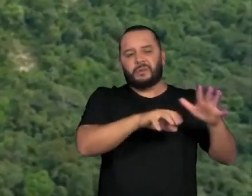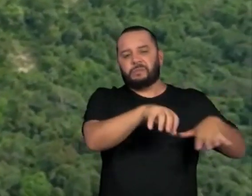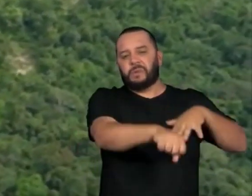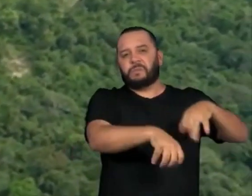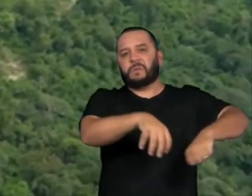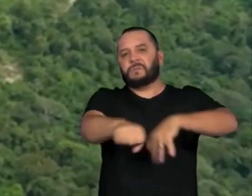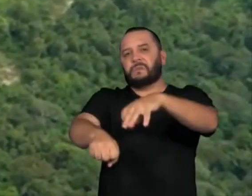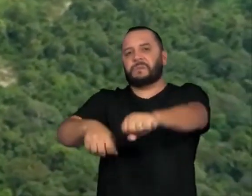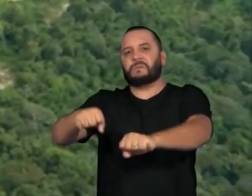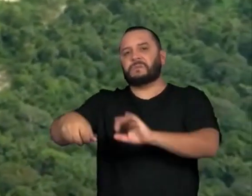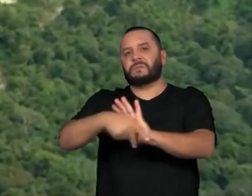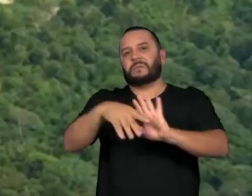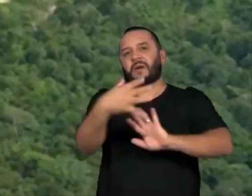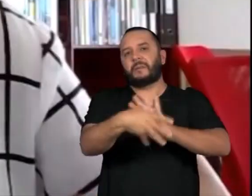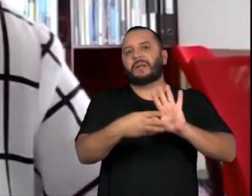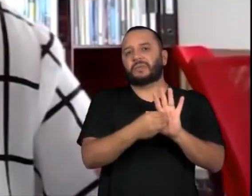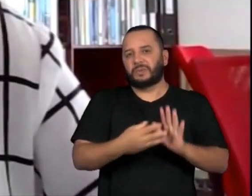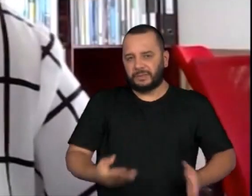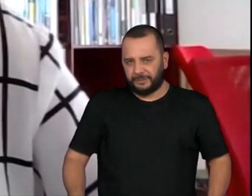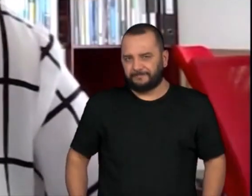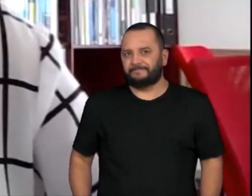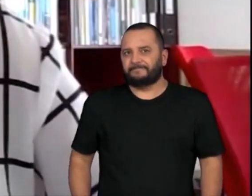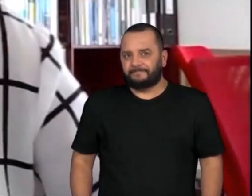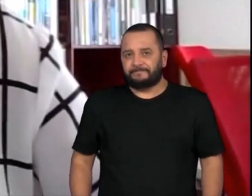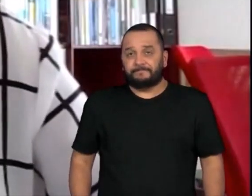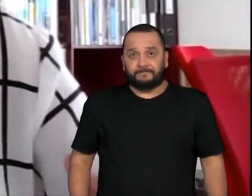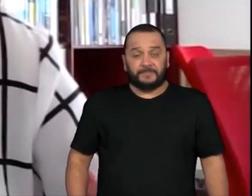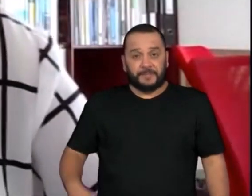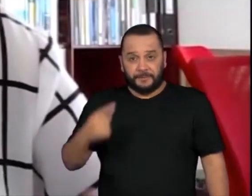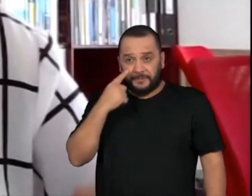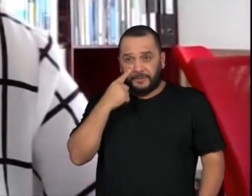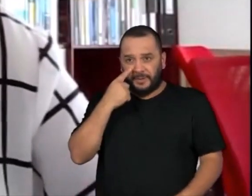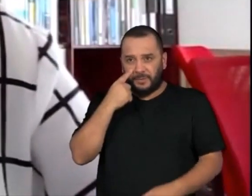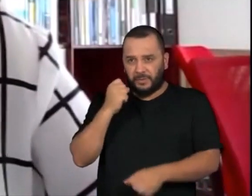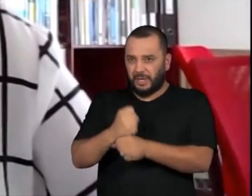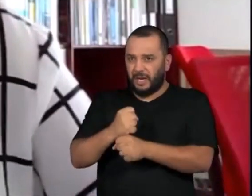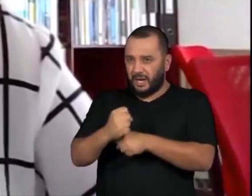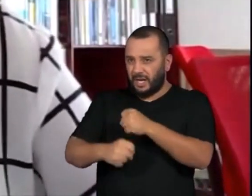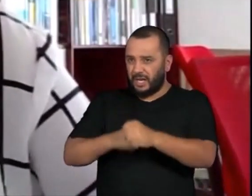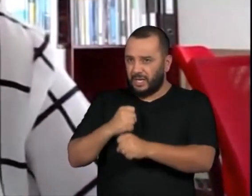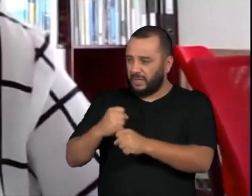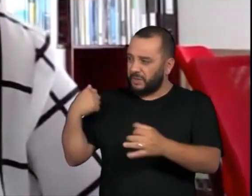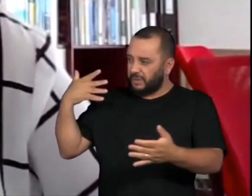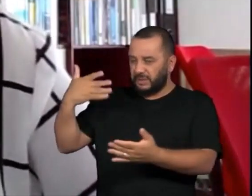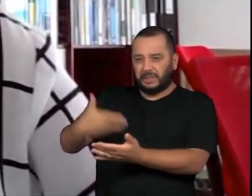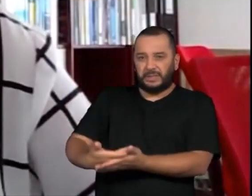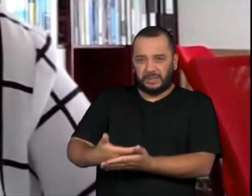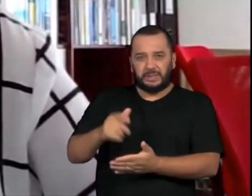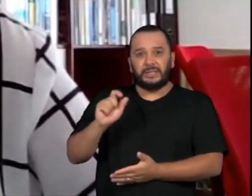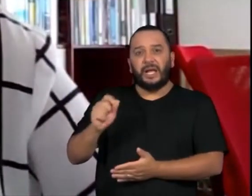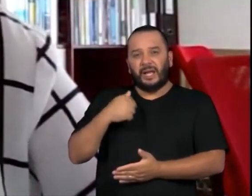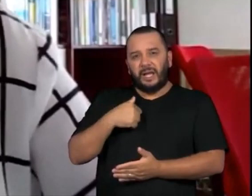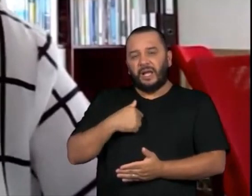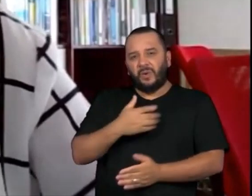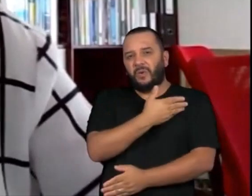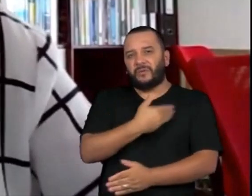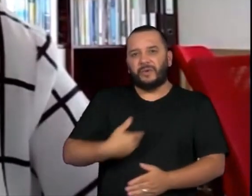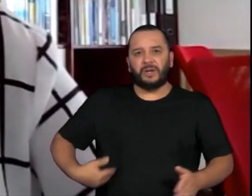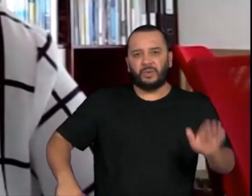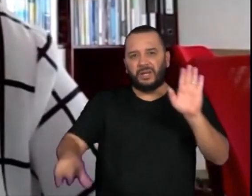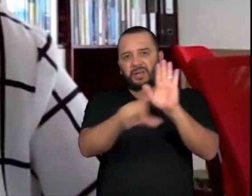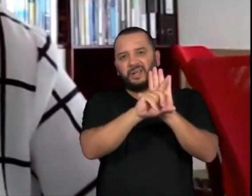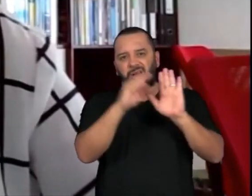amazônica. O que a gente viu nos últimos anos foi um governo que descumpriu reiteradamente a legislação, que ela